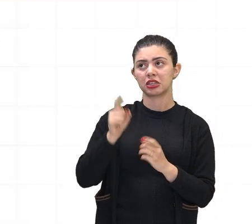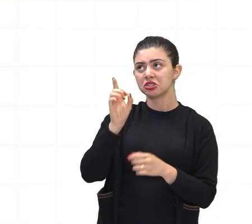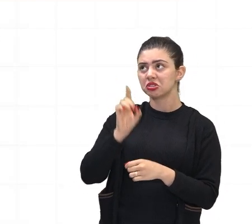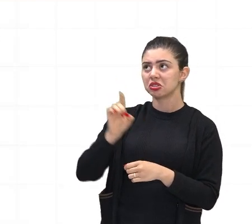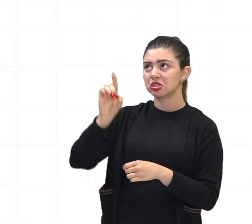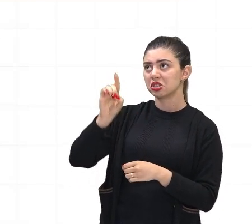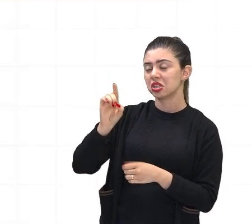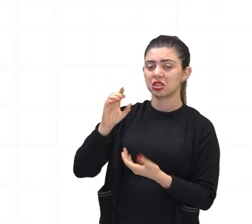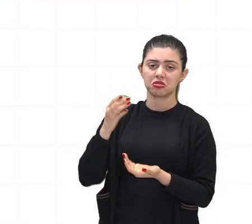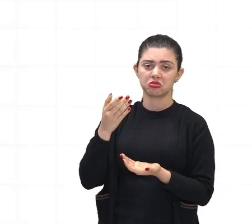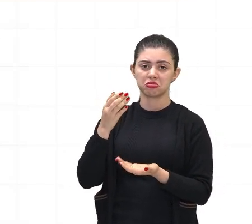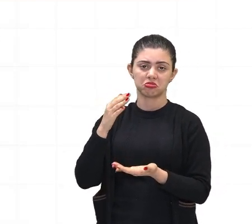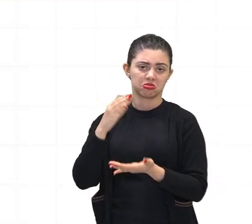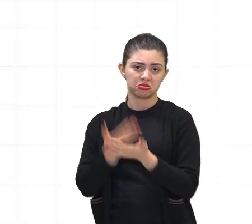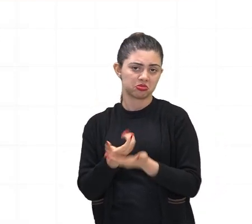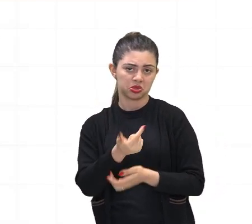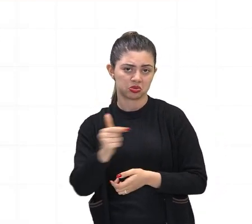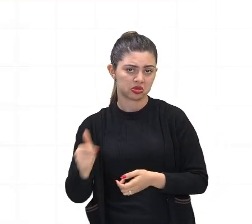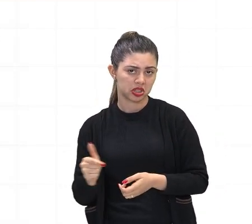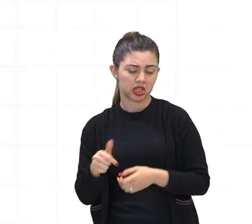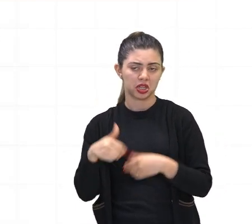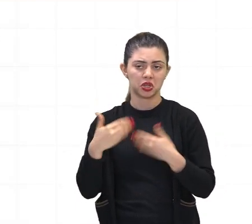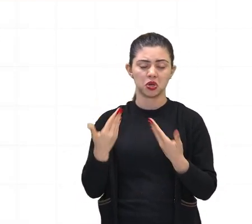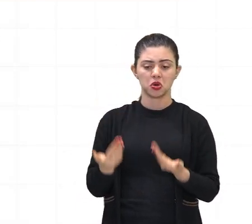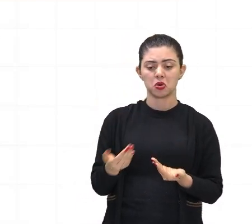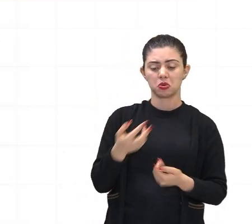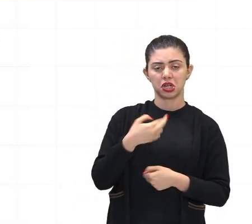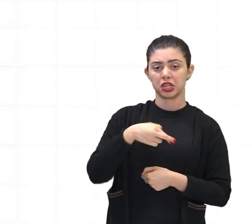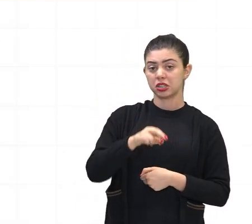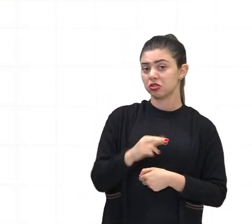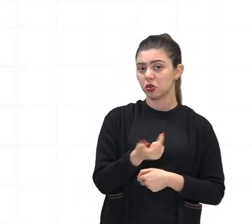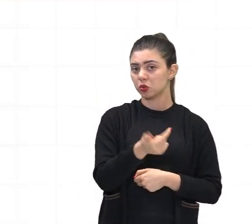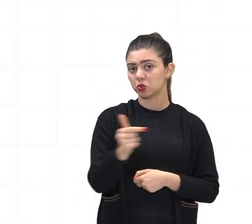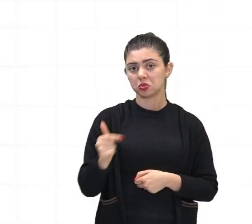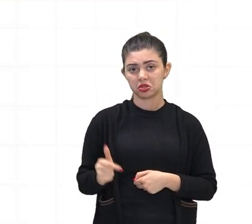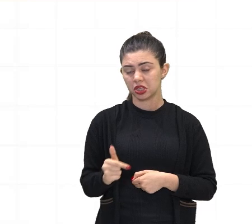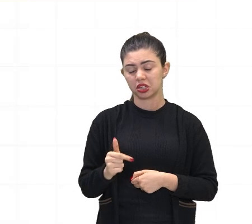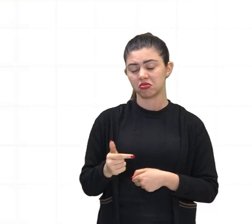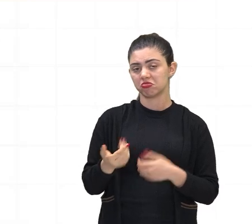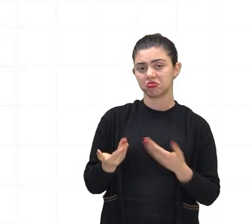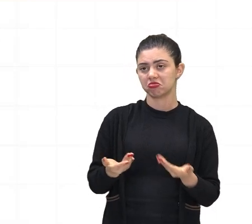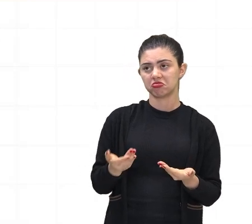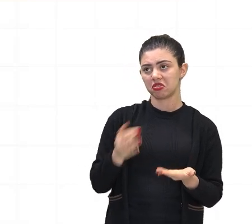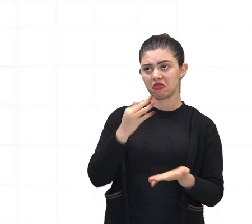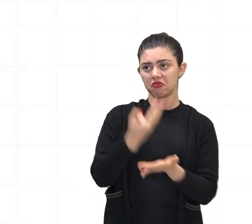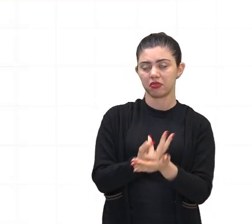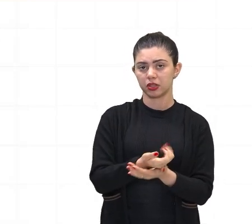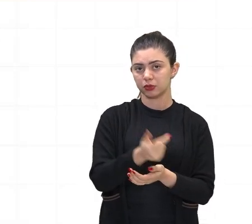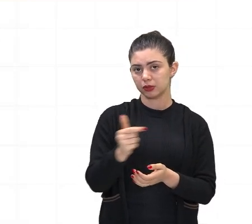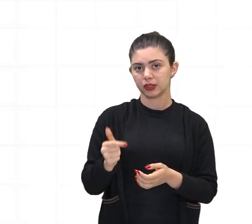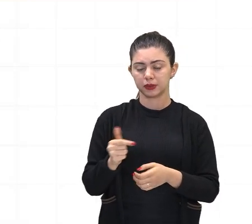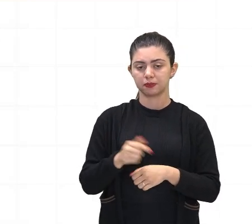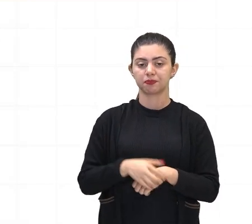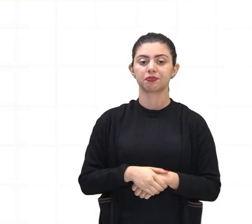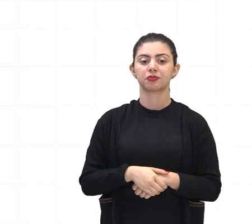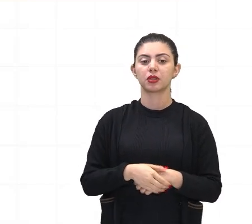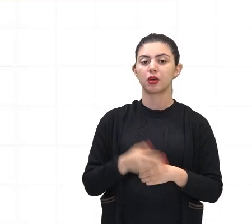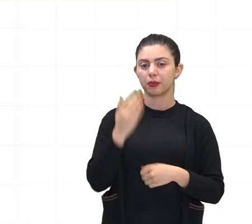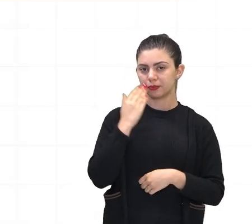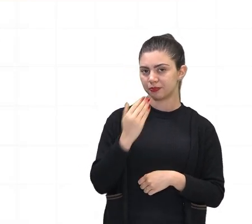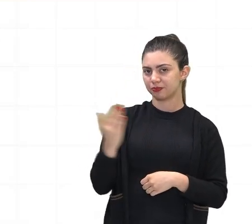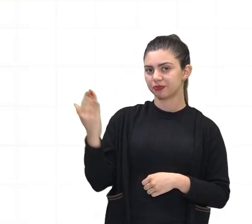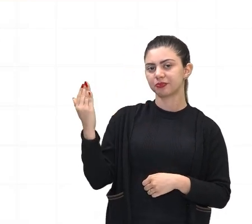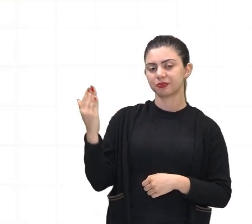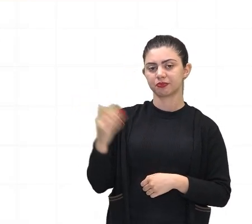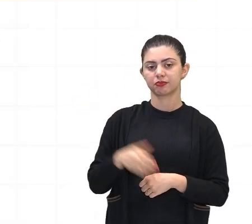numa religião, que não seguem nenhuma doutrina religiosa. Olha o que diz aí na